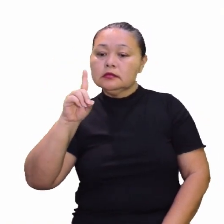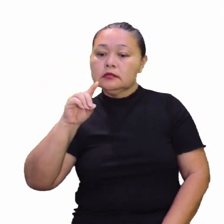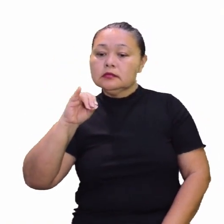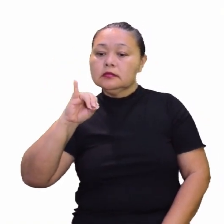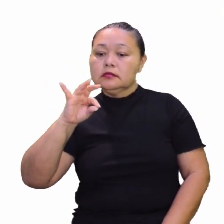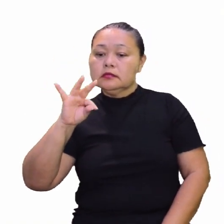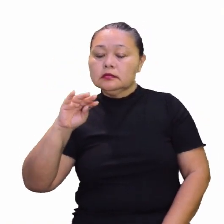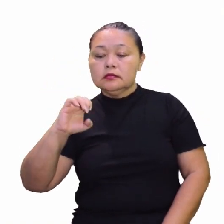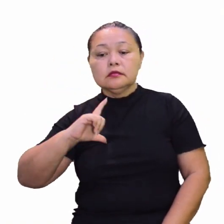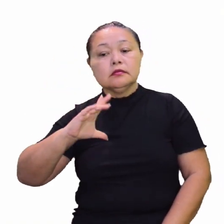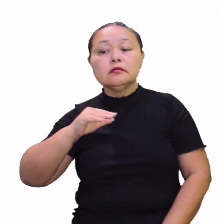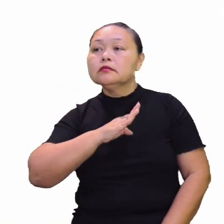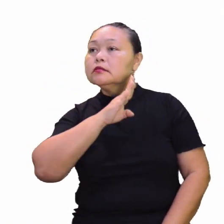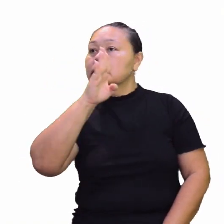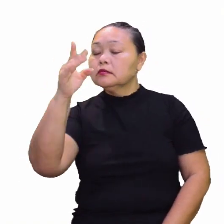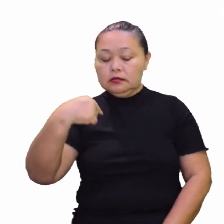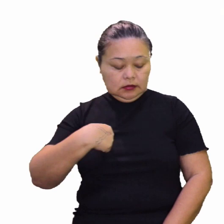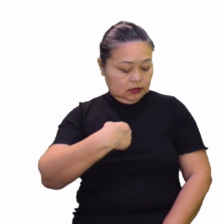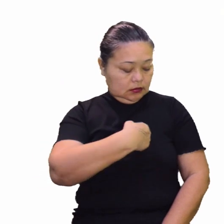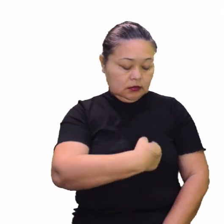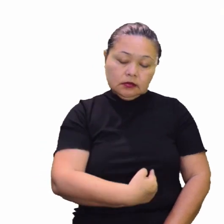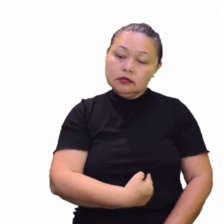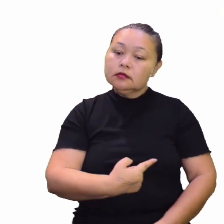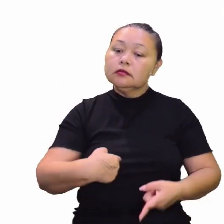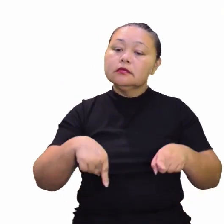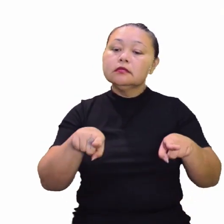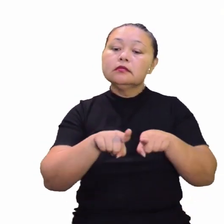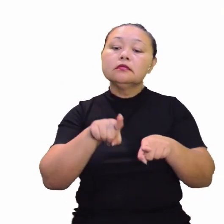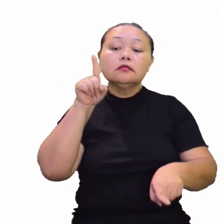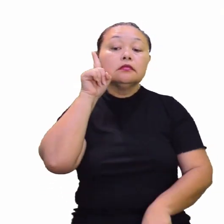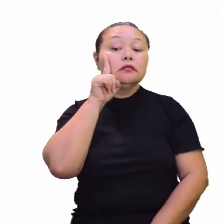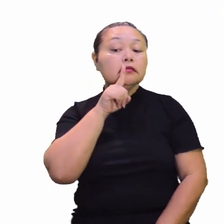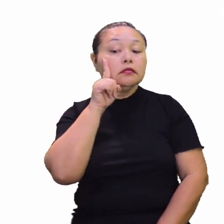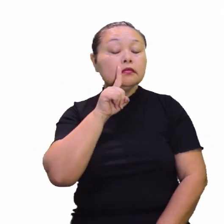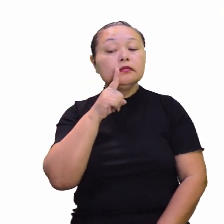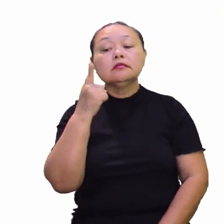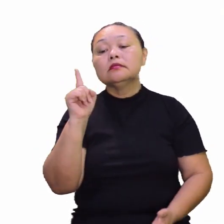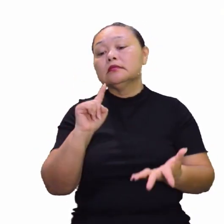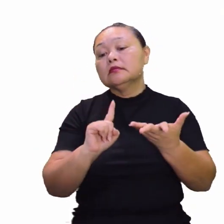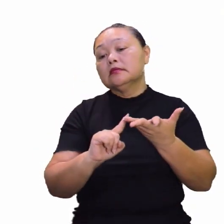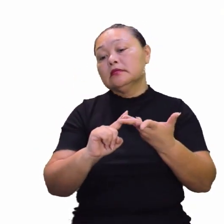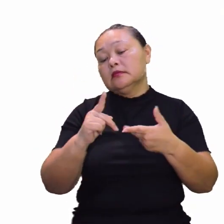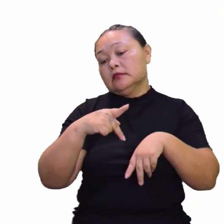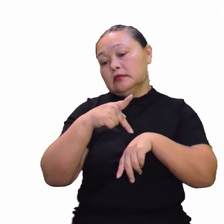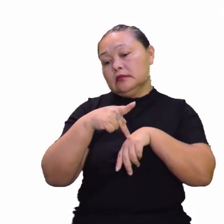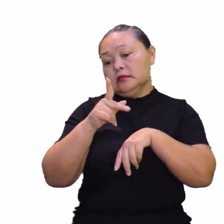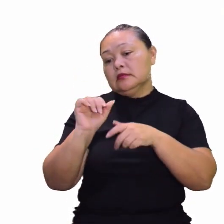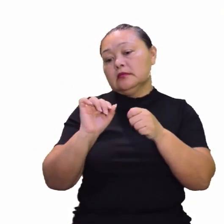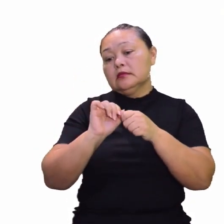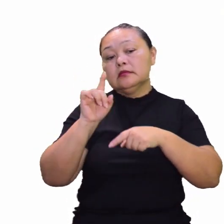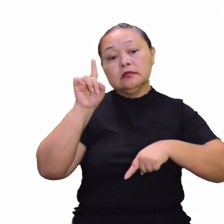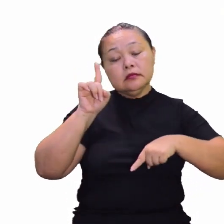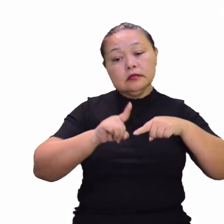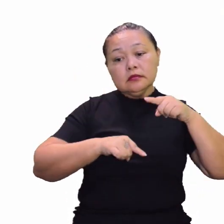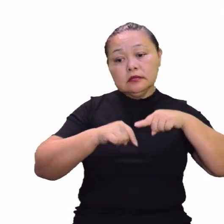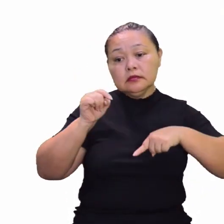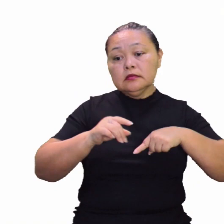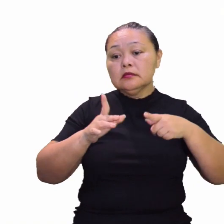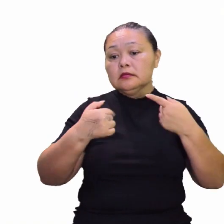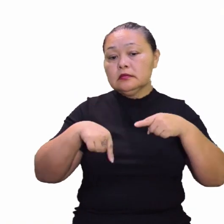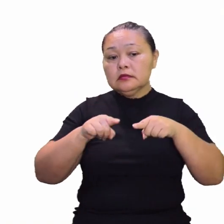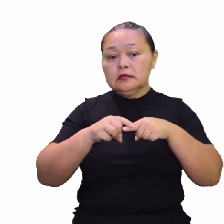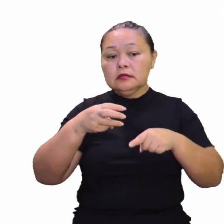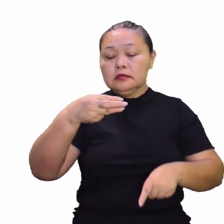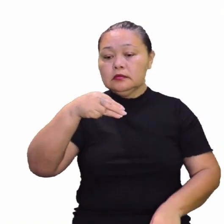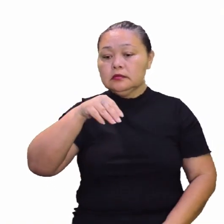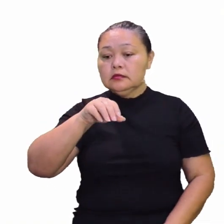China, Europa, Estados Unidos, etc. E aqui na região amazônica, a gente fala assim, principalmente mercadorias, mas também a